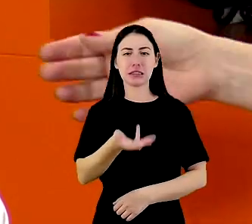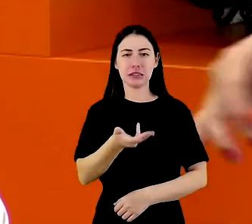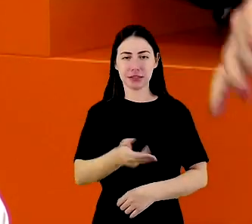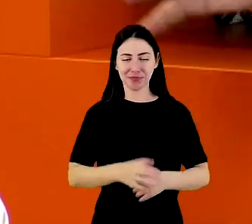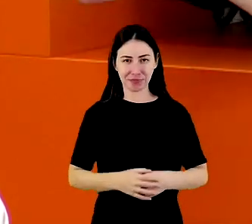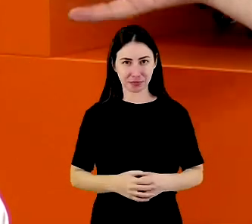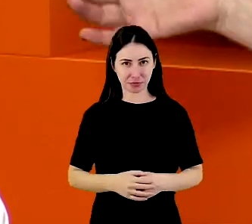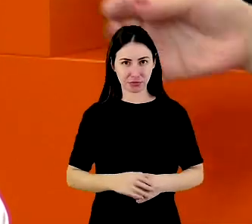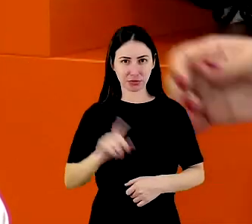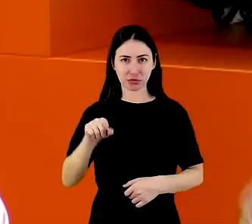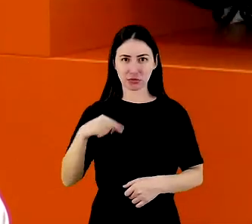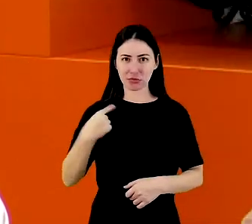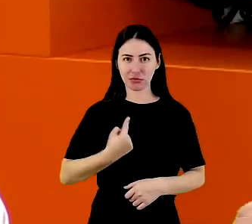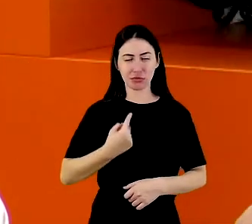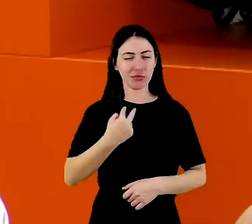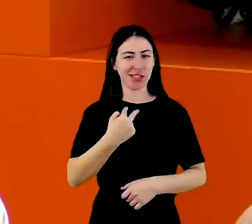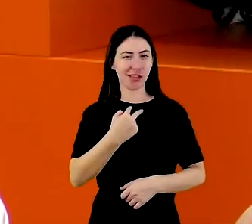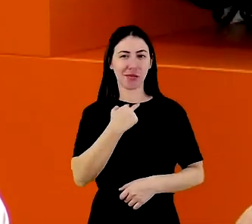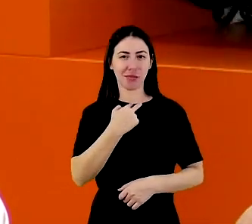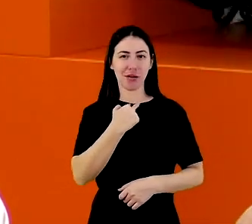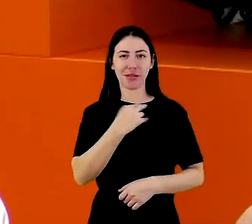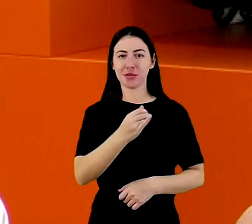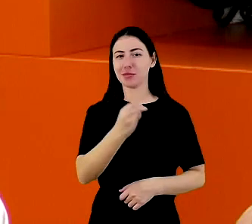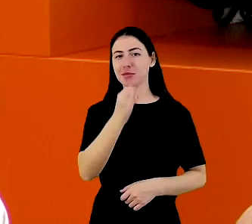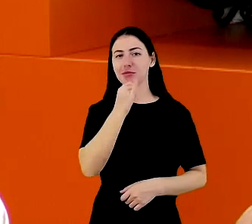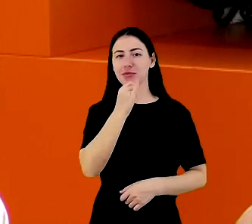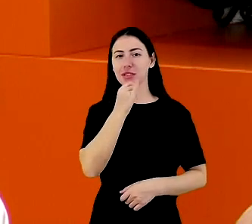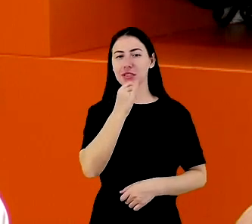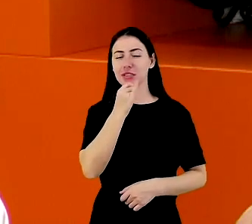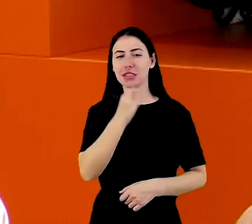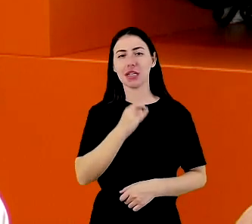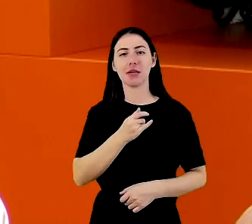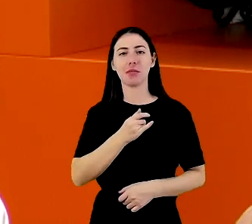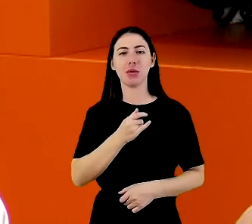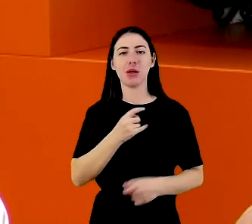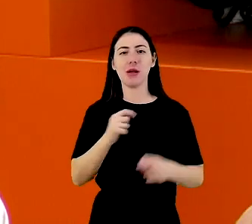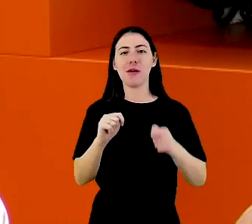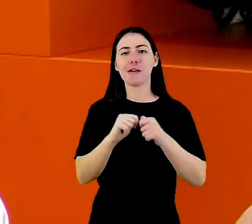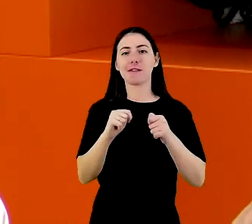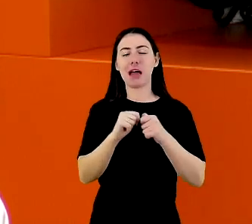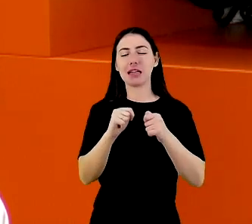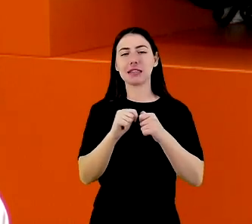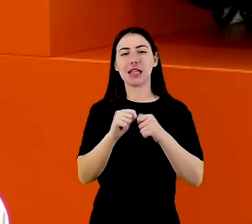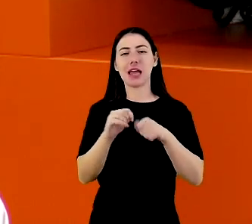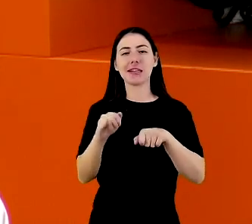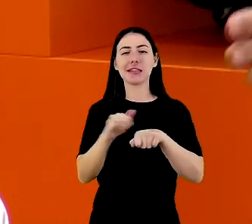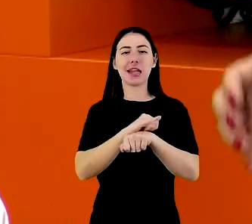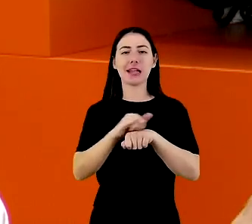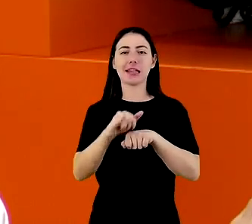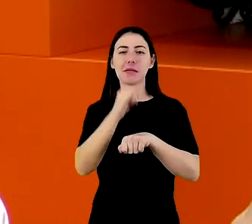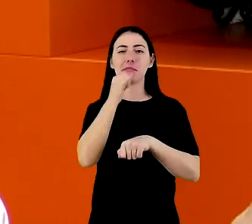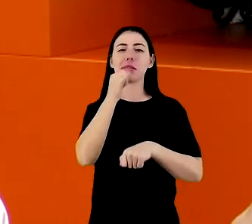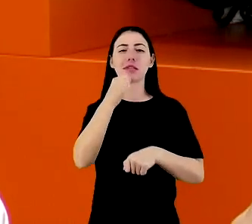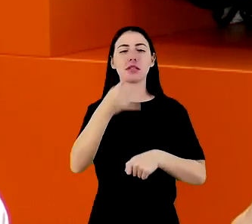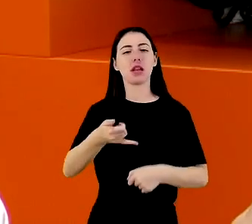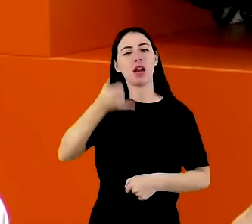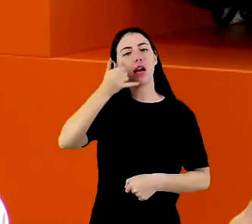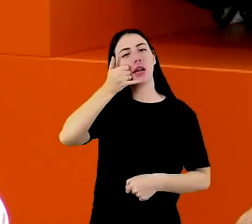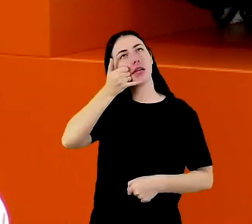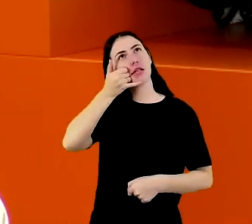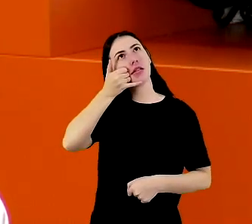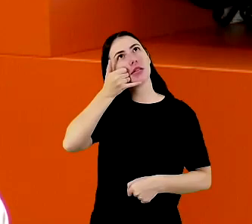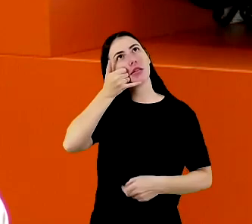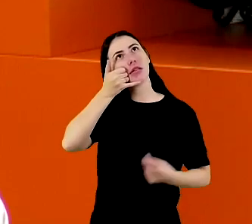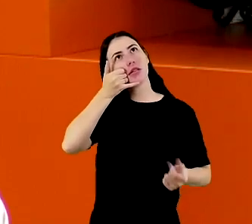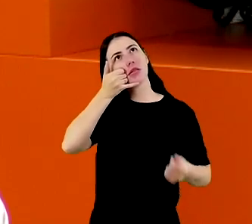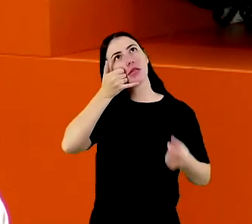no oitavo nível, né, da URA para ele ser atendido se ele não tem essa facilidade. Né?